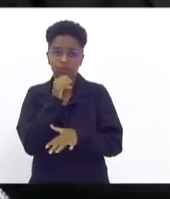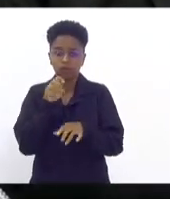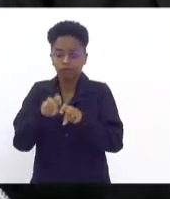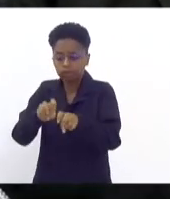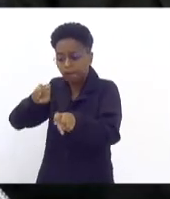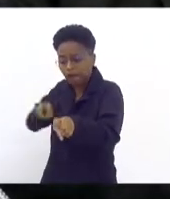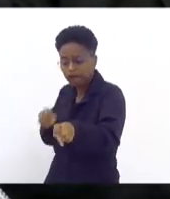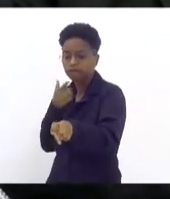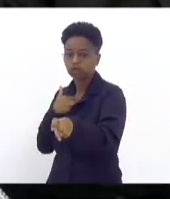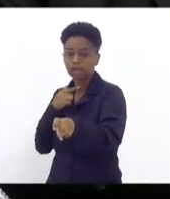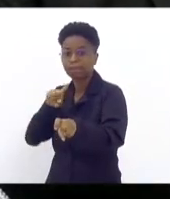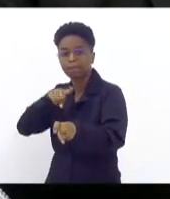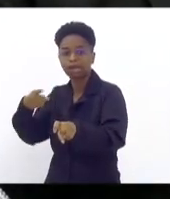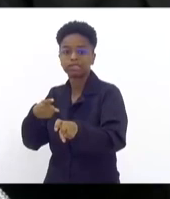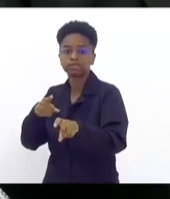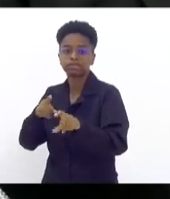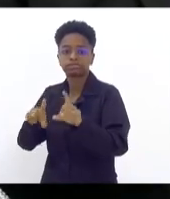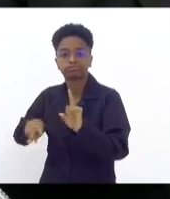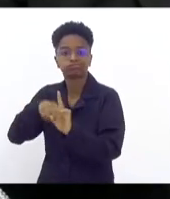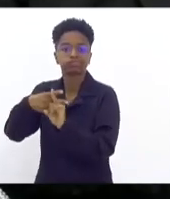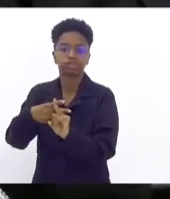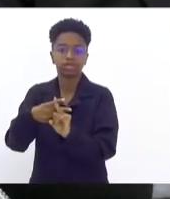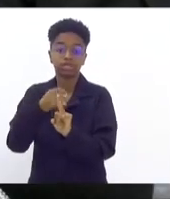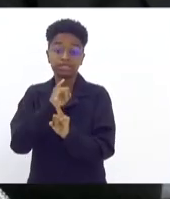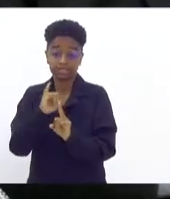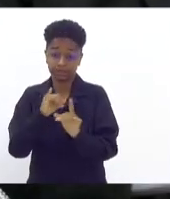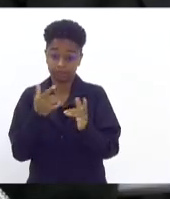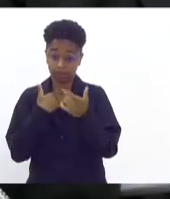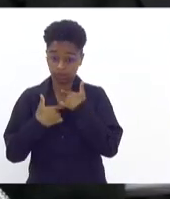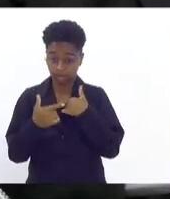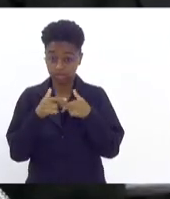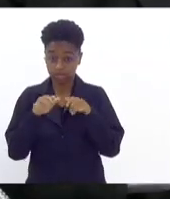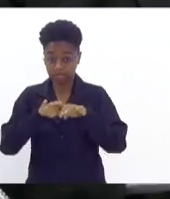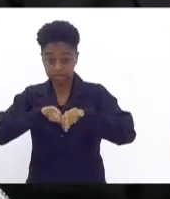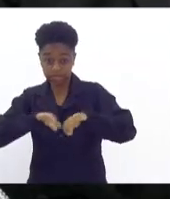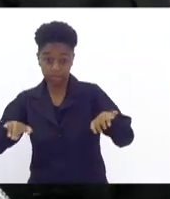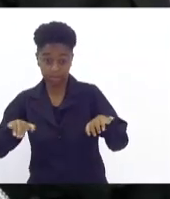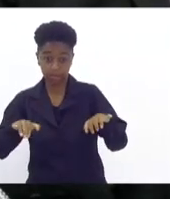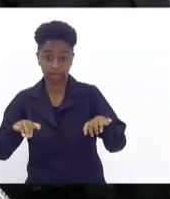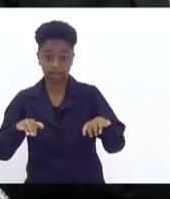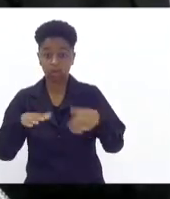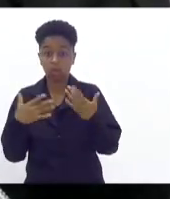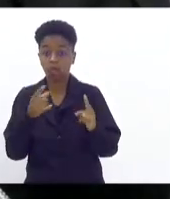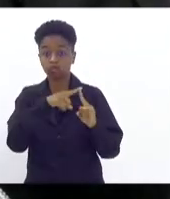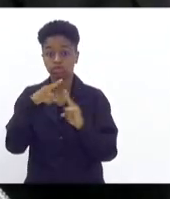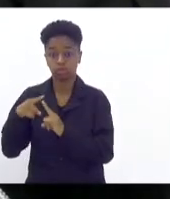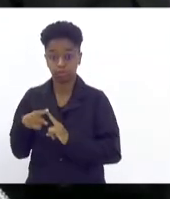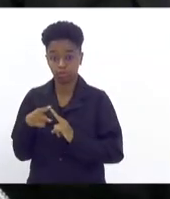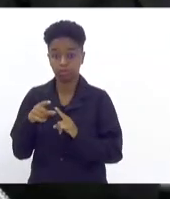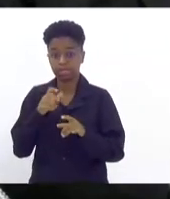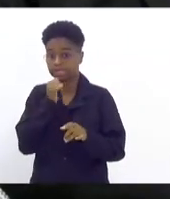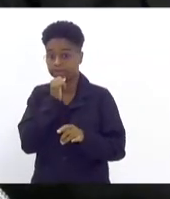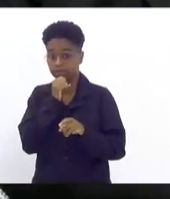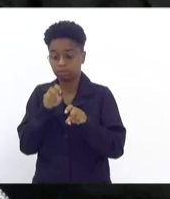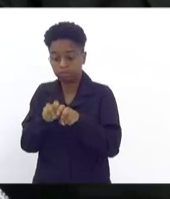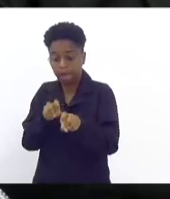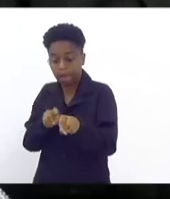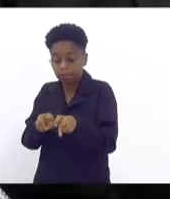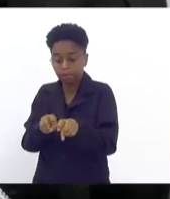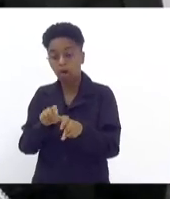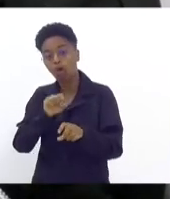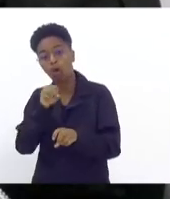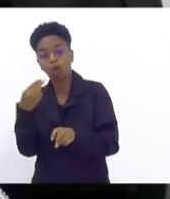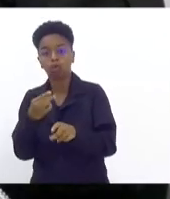mas tem um pequeno acréscimo. Se quer fazer diferenciação do tipo de assento, afastamento de poltrona ou